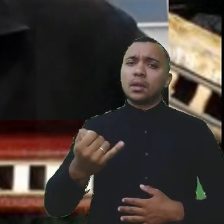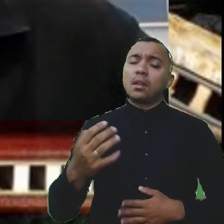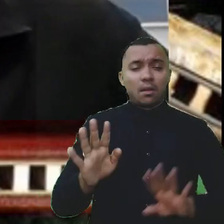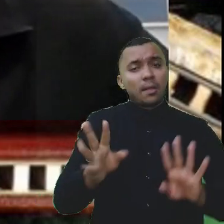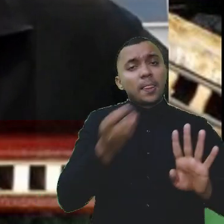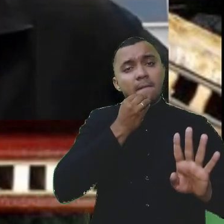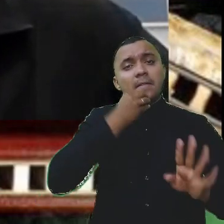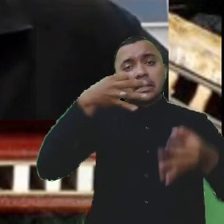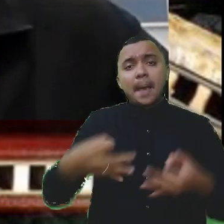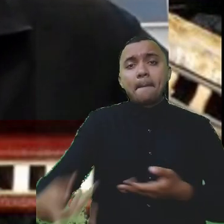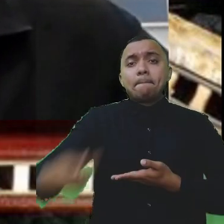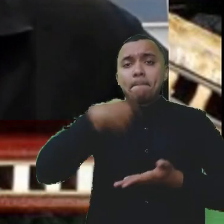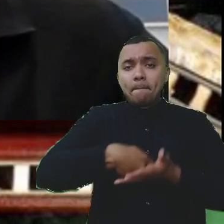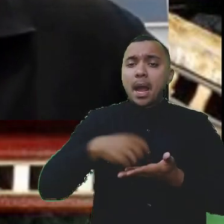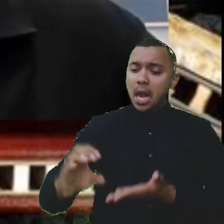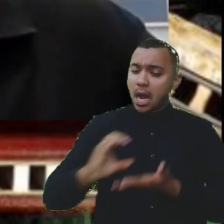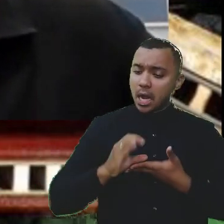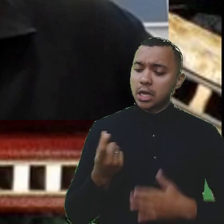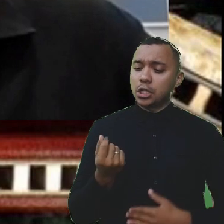faz. E